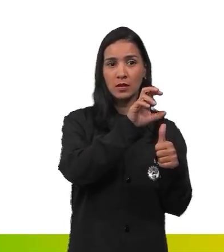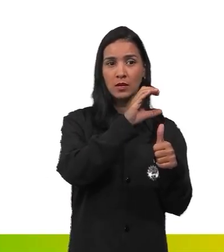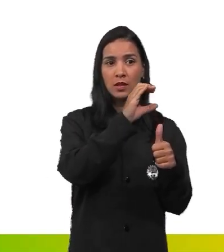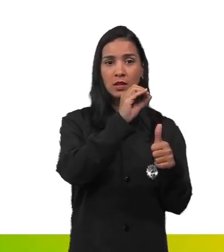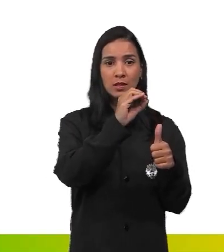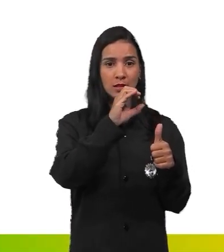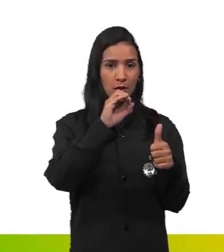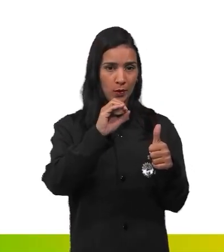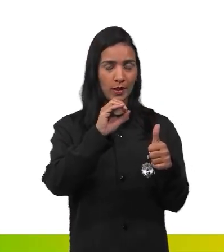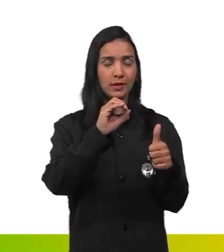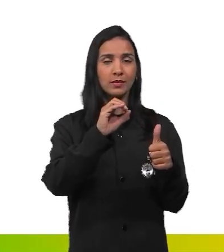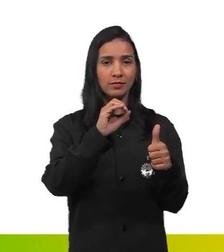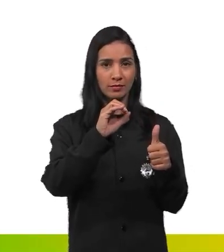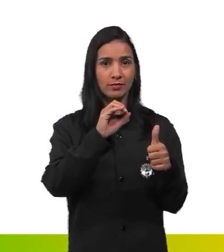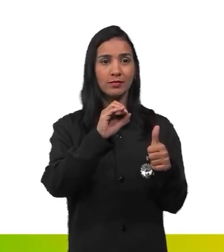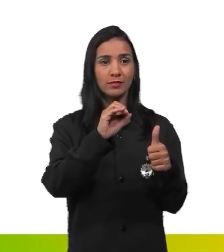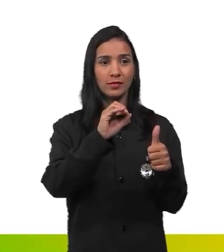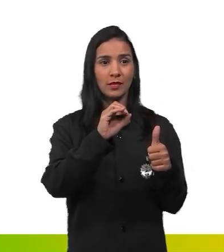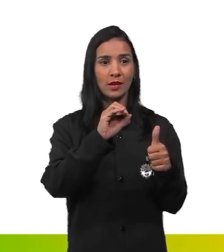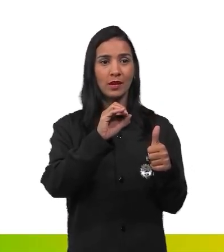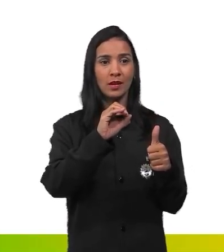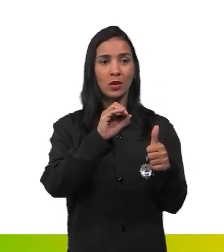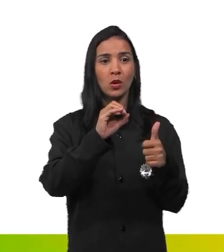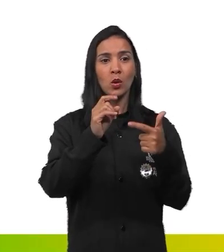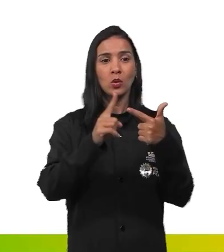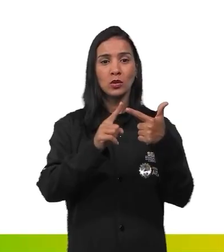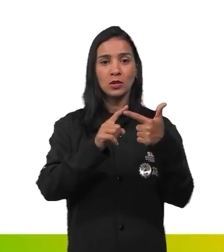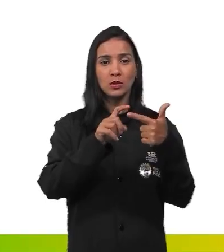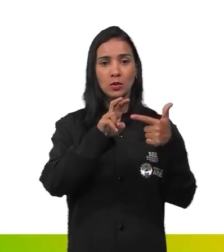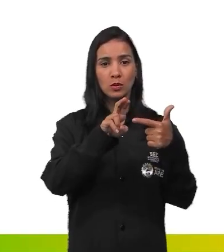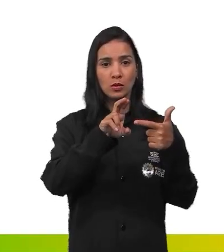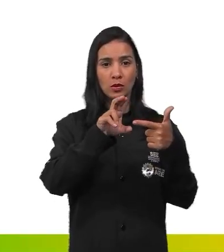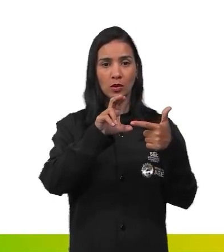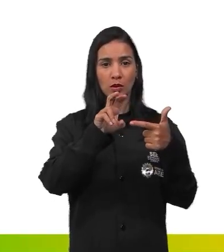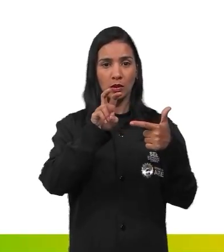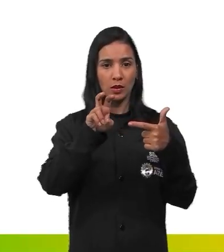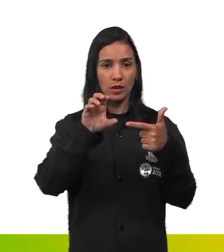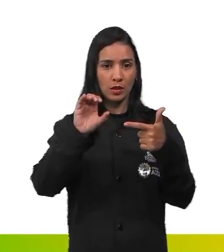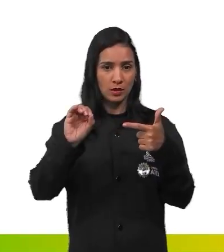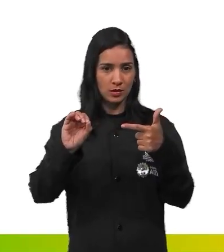500 e o segundo é de